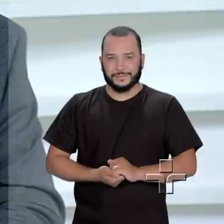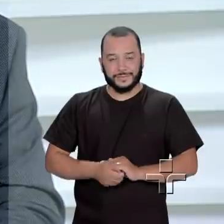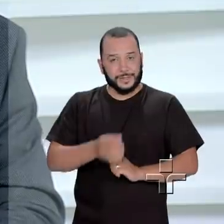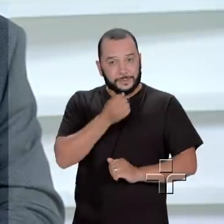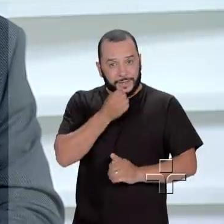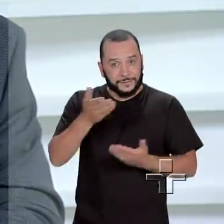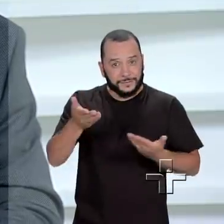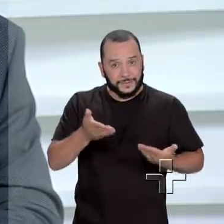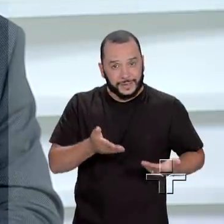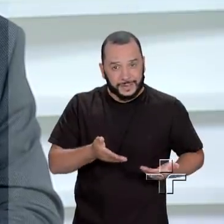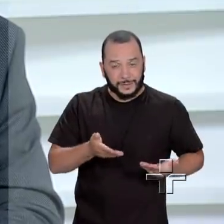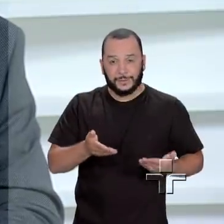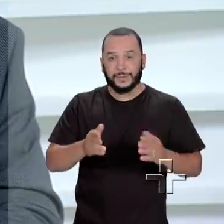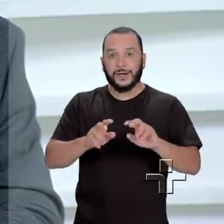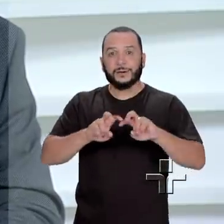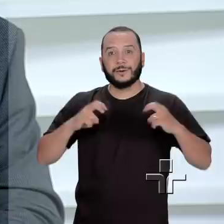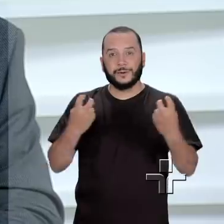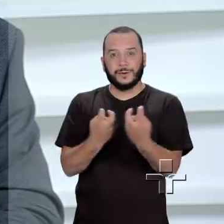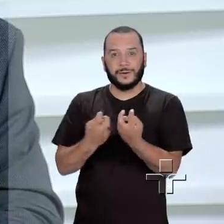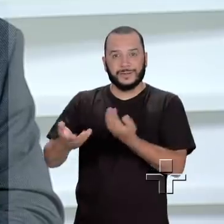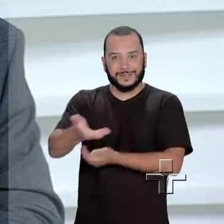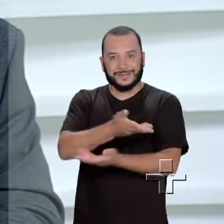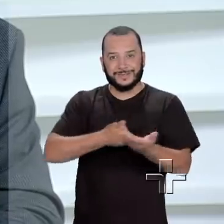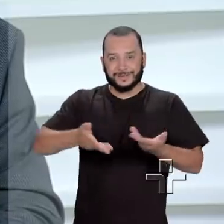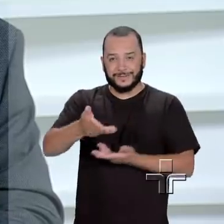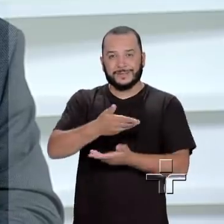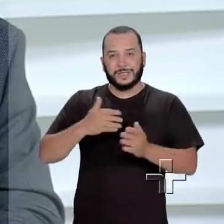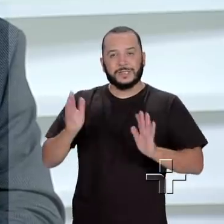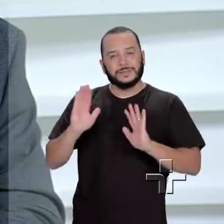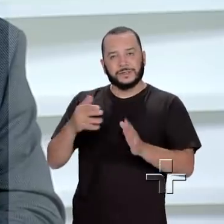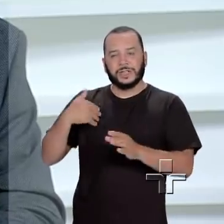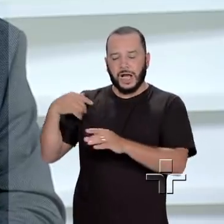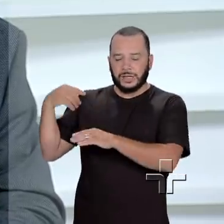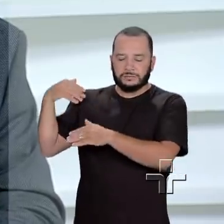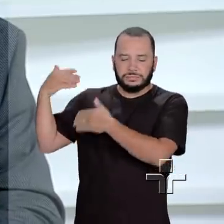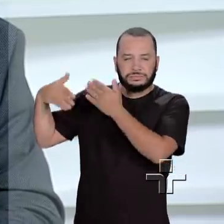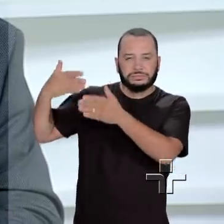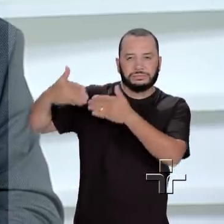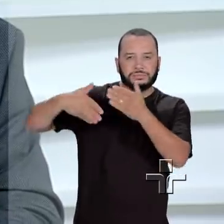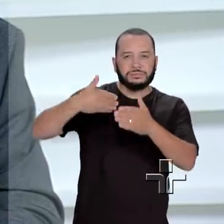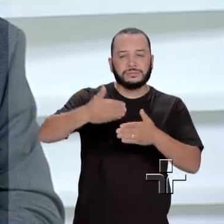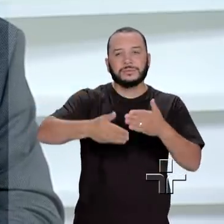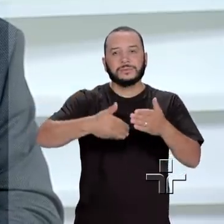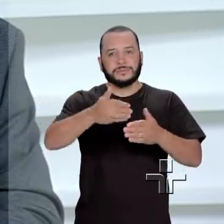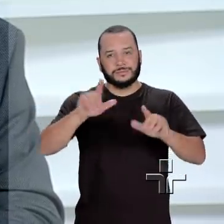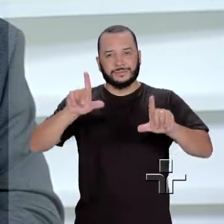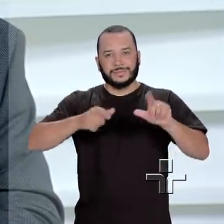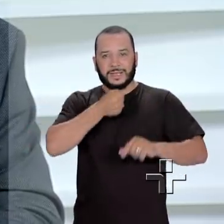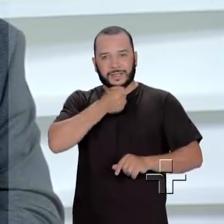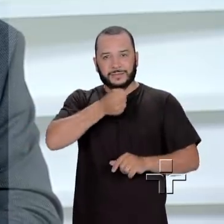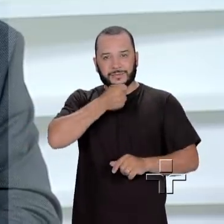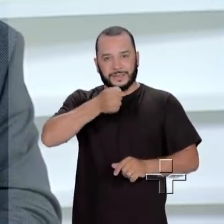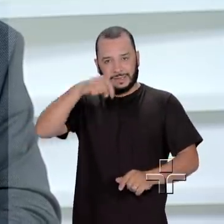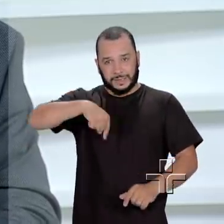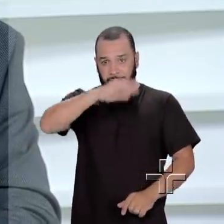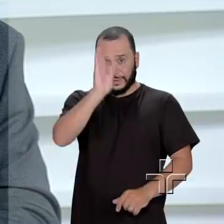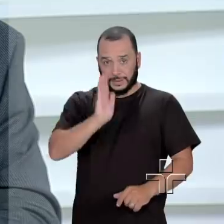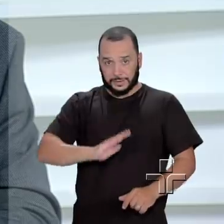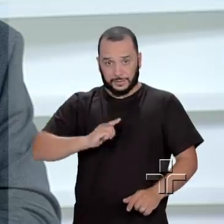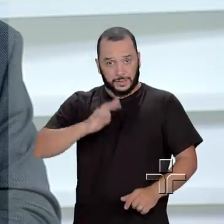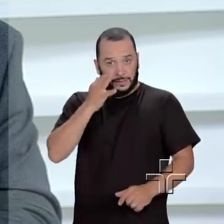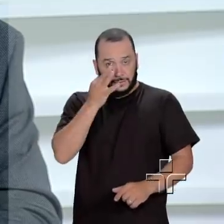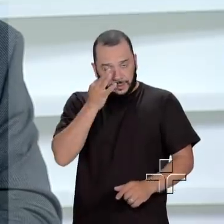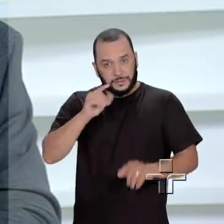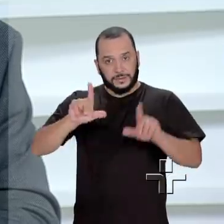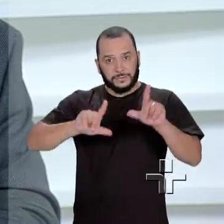Bem-vindos a mais este Roda Viva, o mais tradicional programa de entrevistas da TV brasileira. Estamos no ar em todo o país pela TV